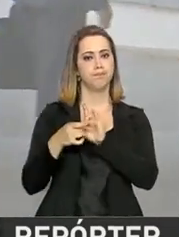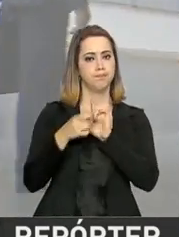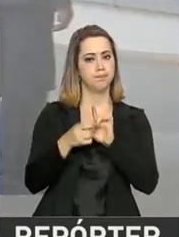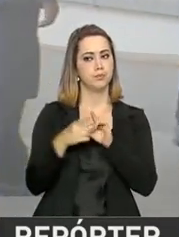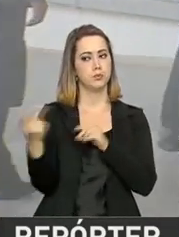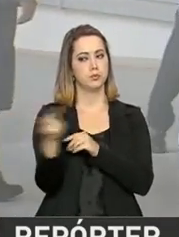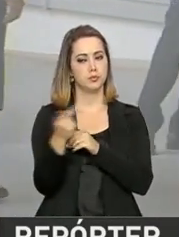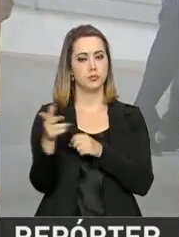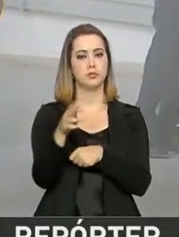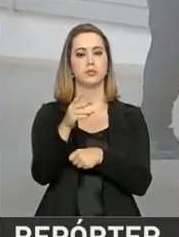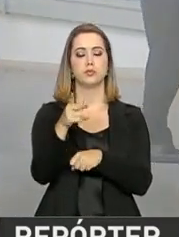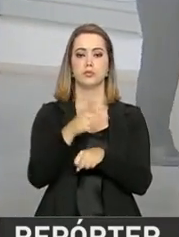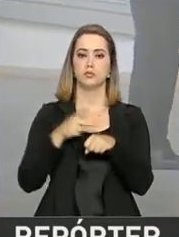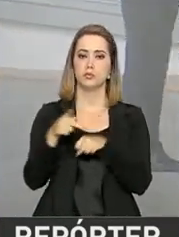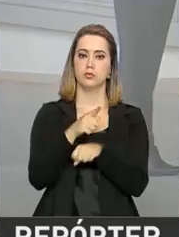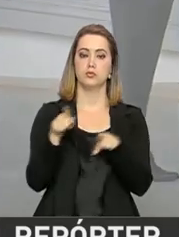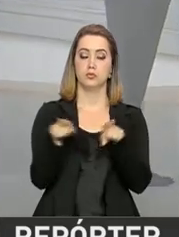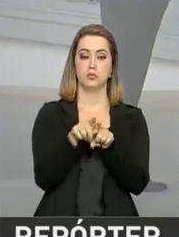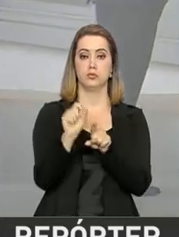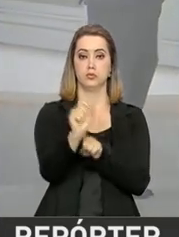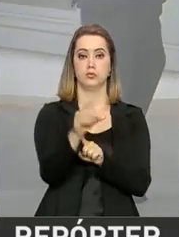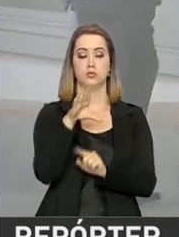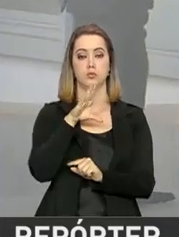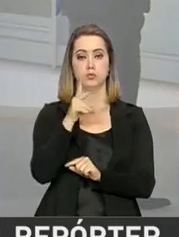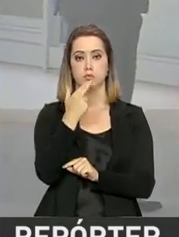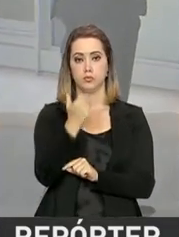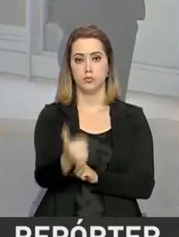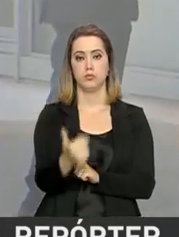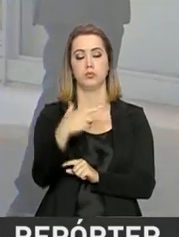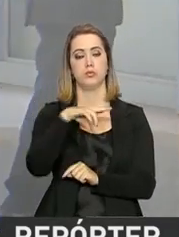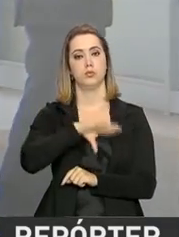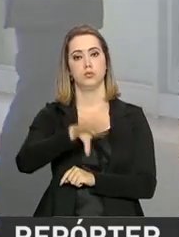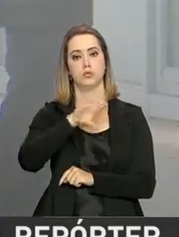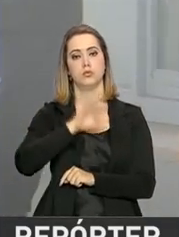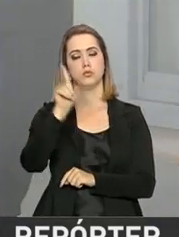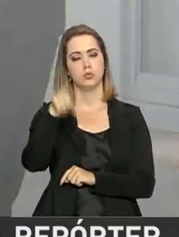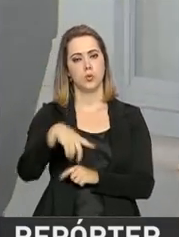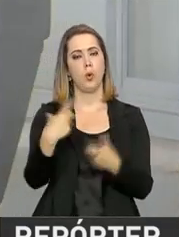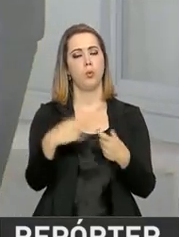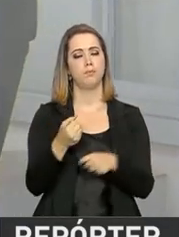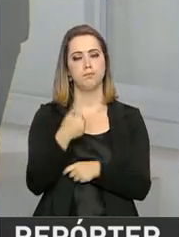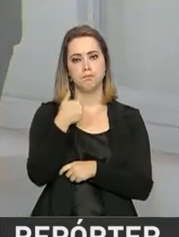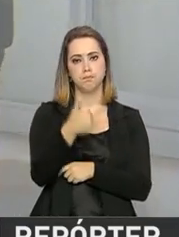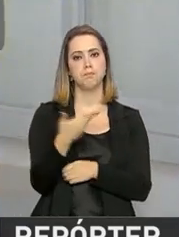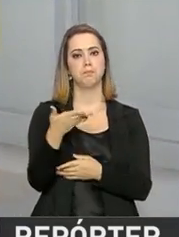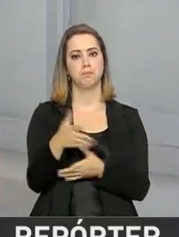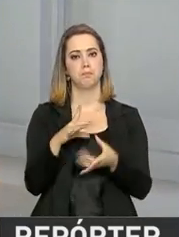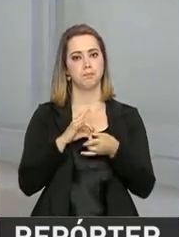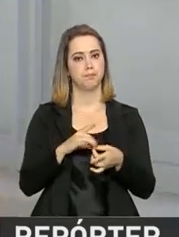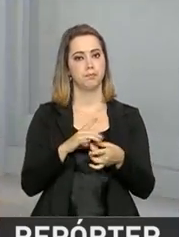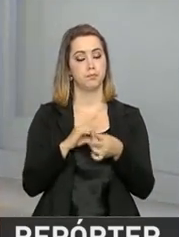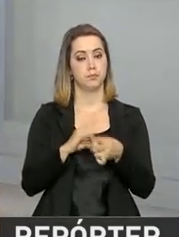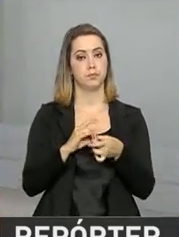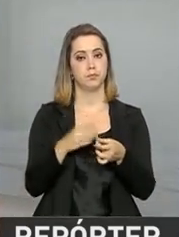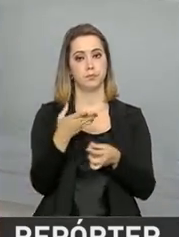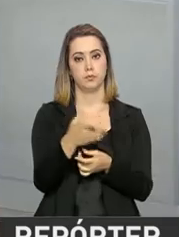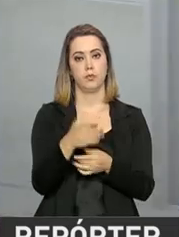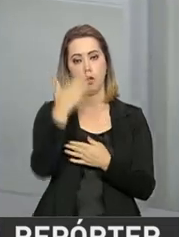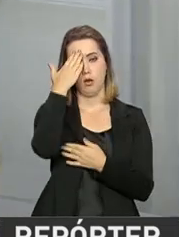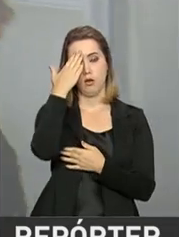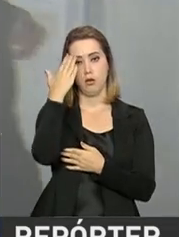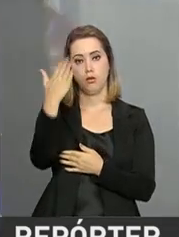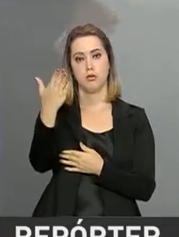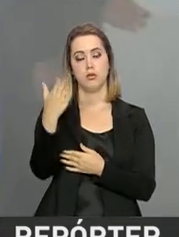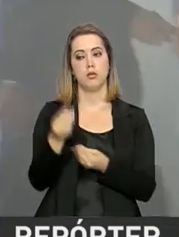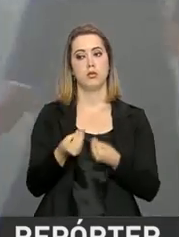os dois países e que a comunidade de Países de Língua Portuguesa é um bom espaço para isso o vice-presidente angolano agradeceu o